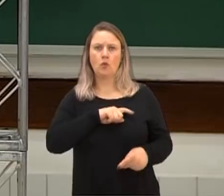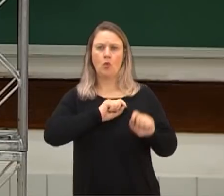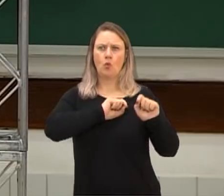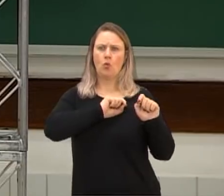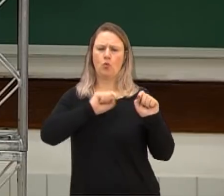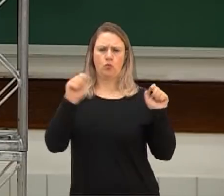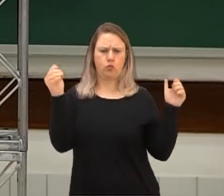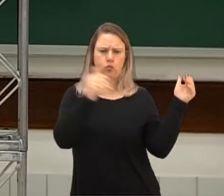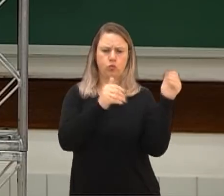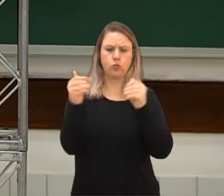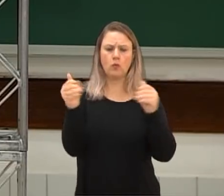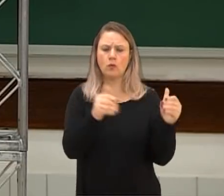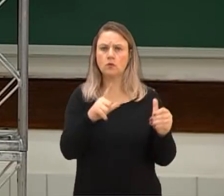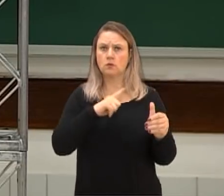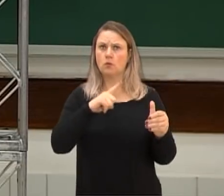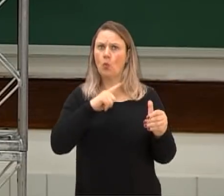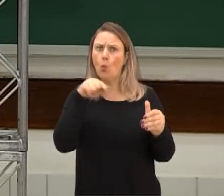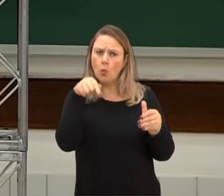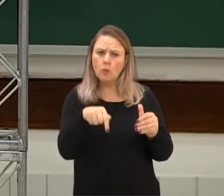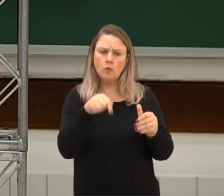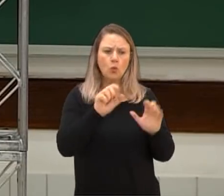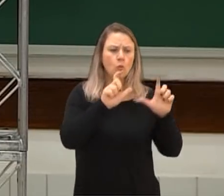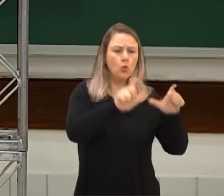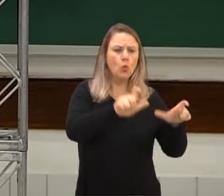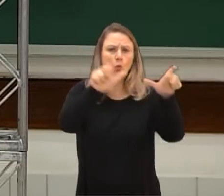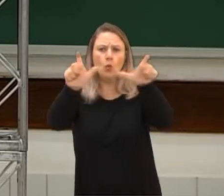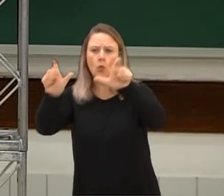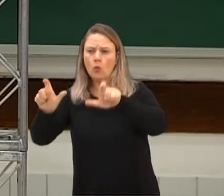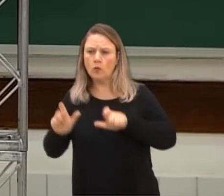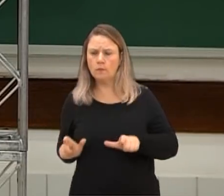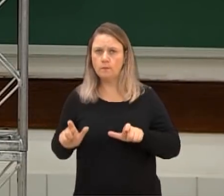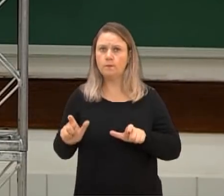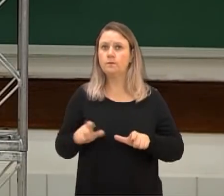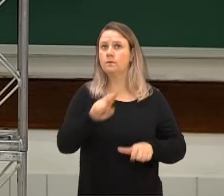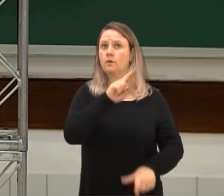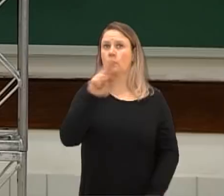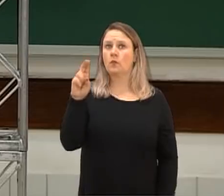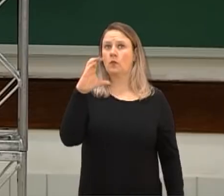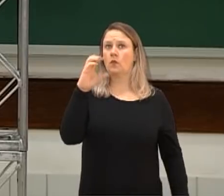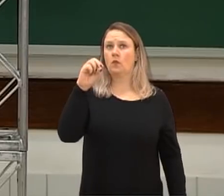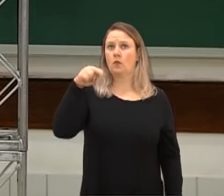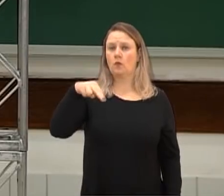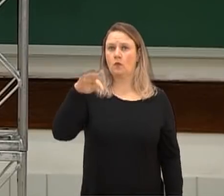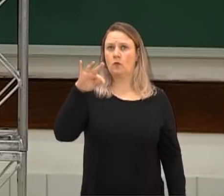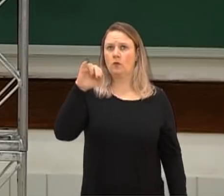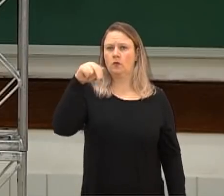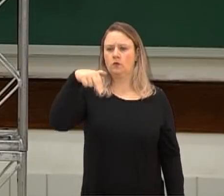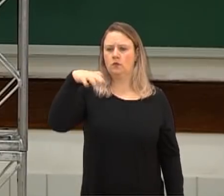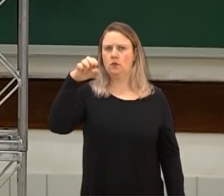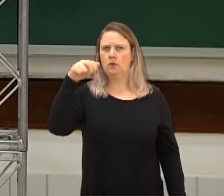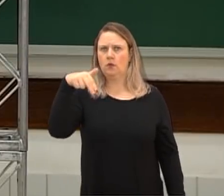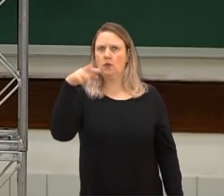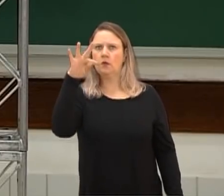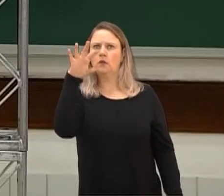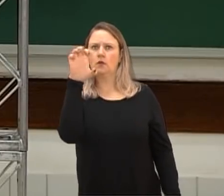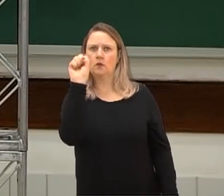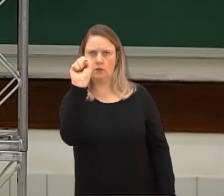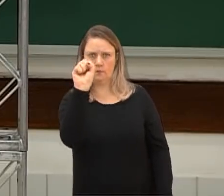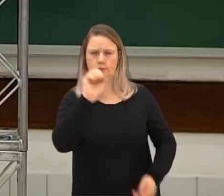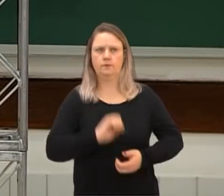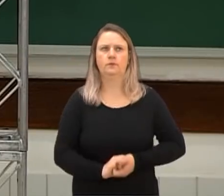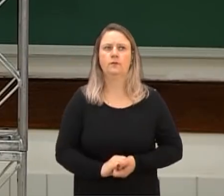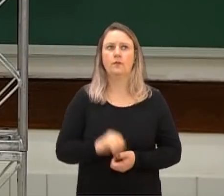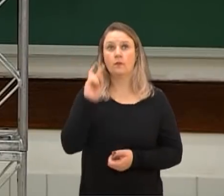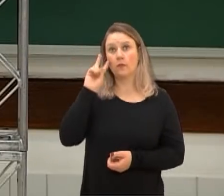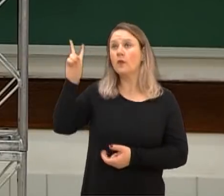lugares, essas diferentes formas de relevo que a gente vai chamar, então, de continentes. Vocês lembram dessa imagenzinha aqui, ó?